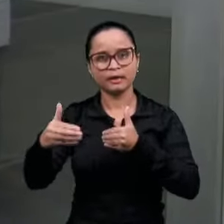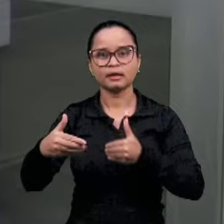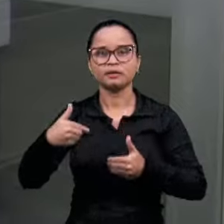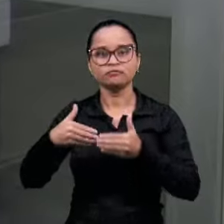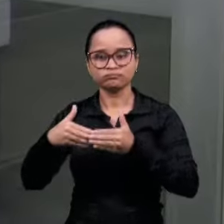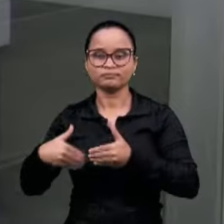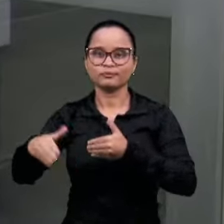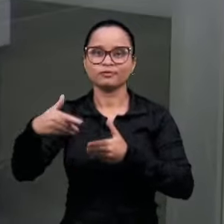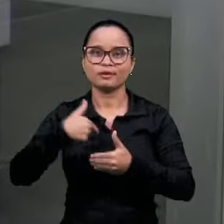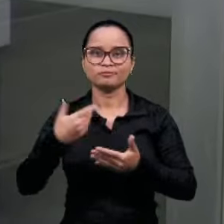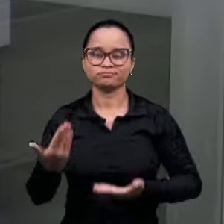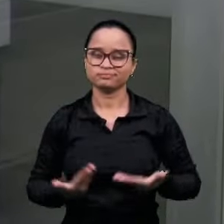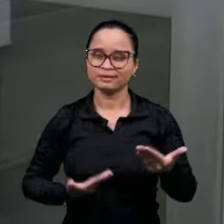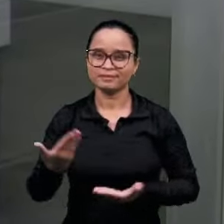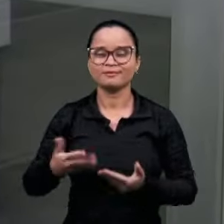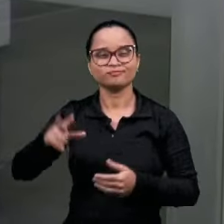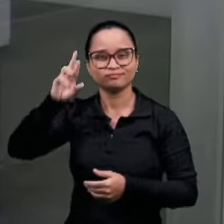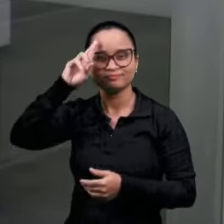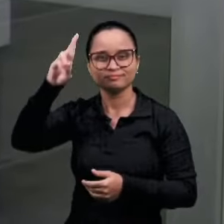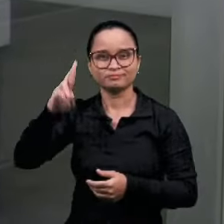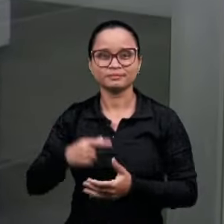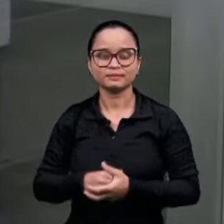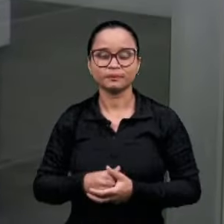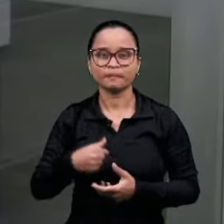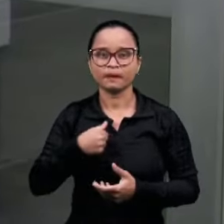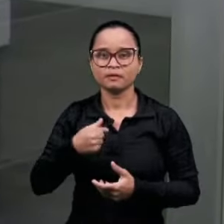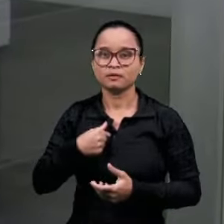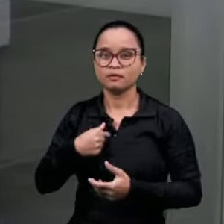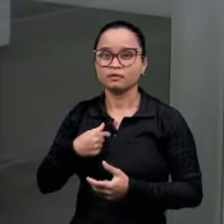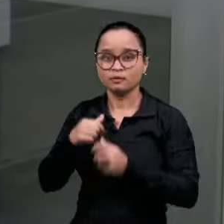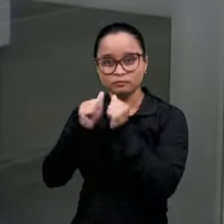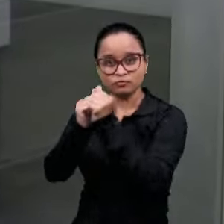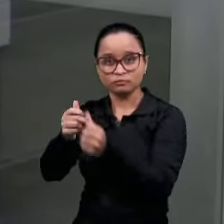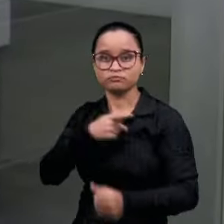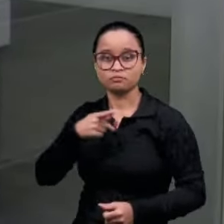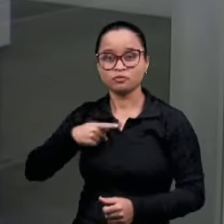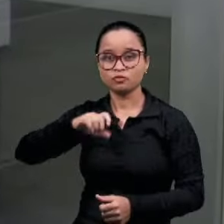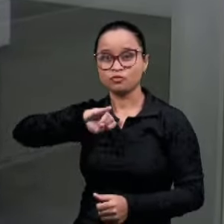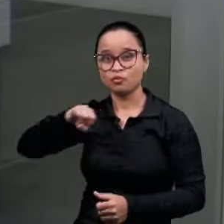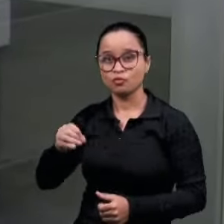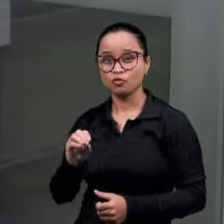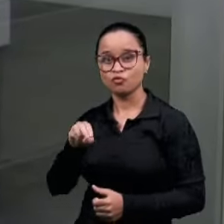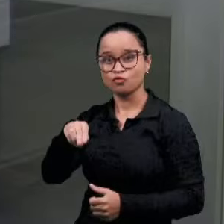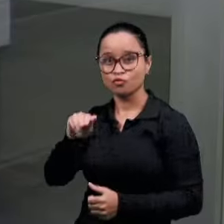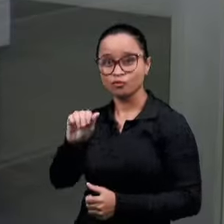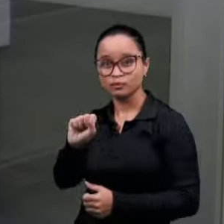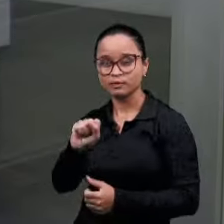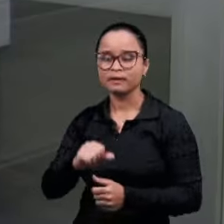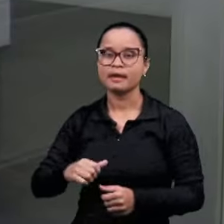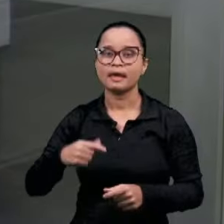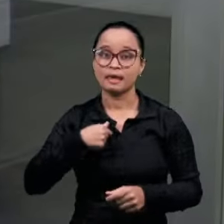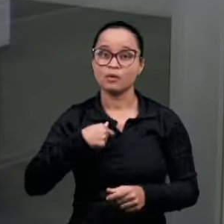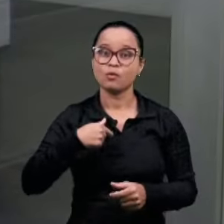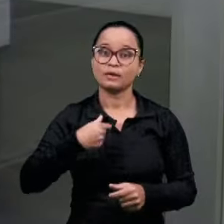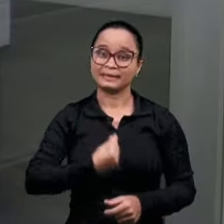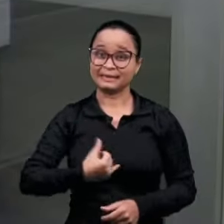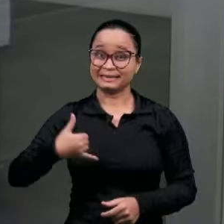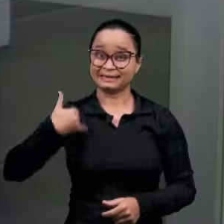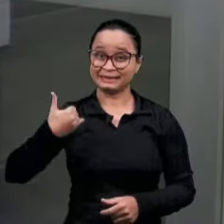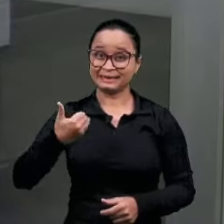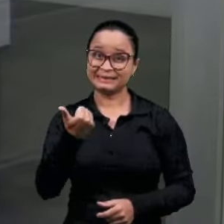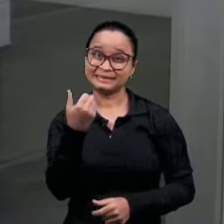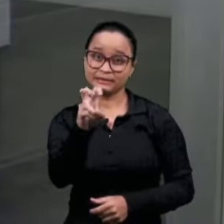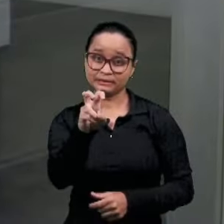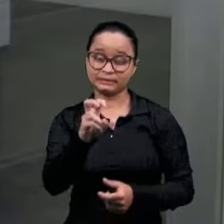Senhor e eu fui à frente no apelo que o pastor Jonas fez ali. Eu tinha exatamente 15 anos de idade e dali